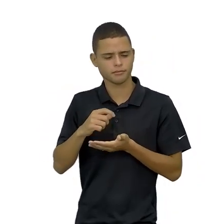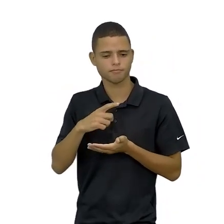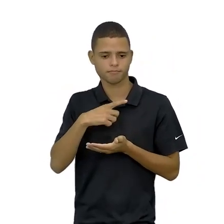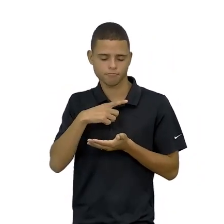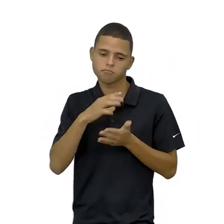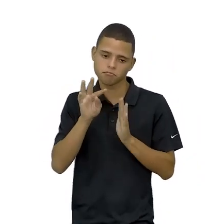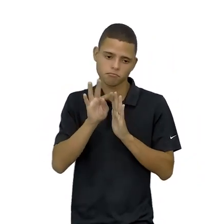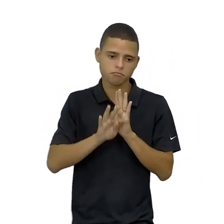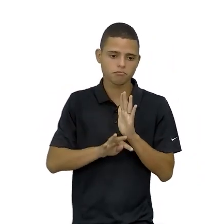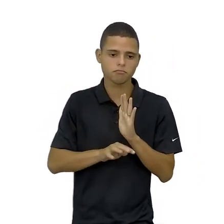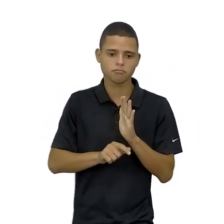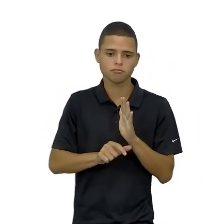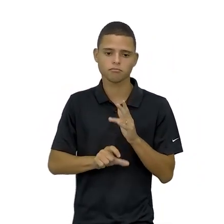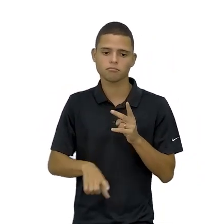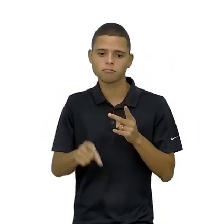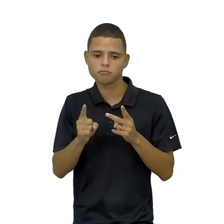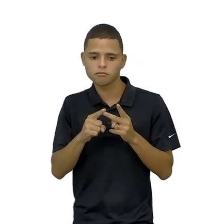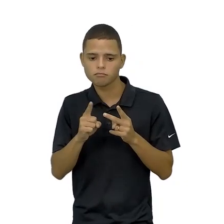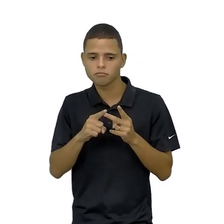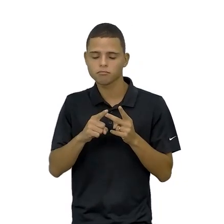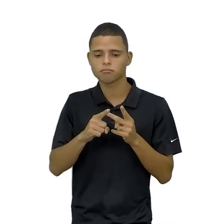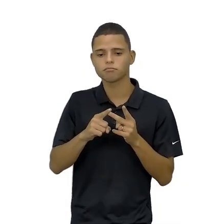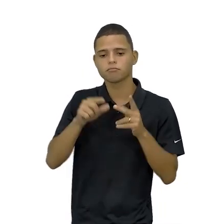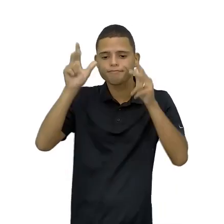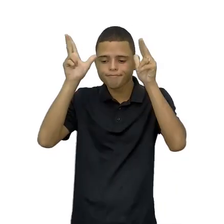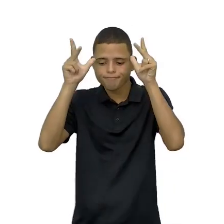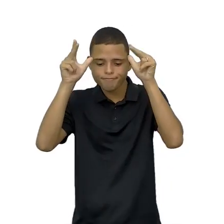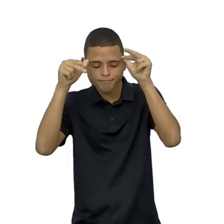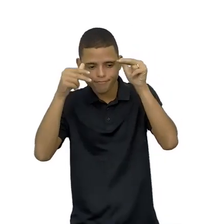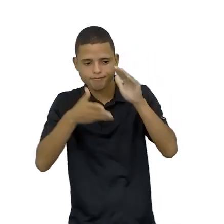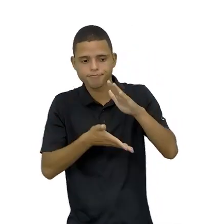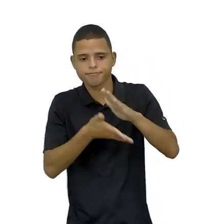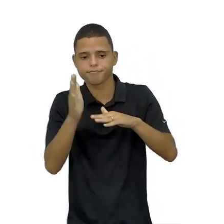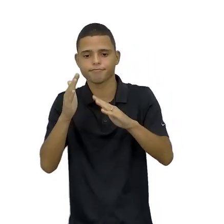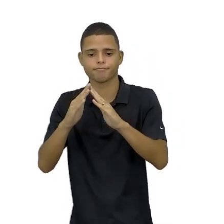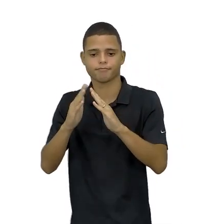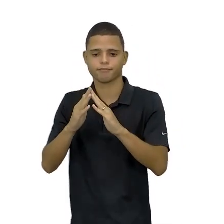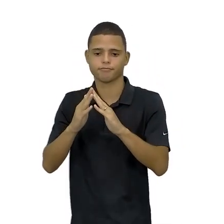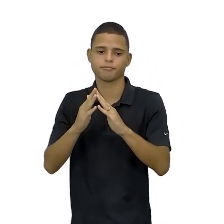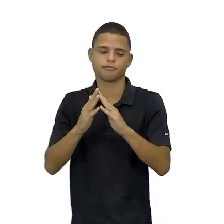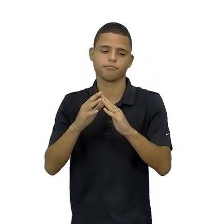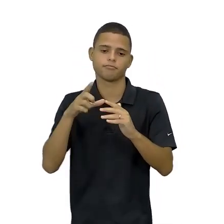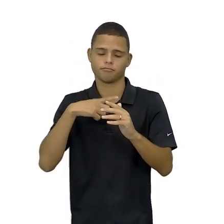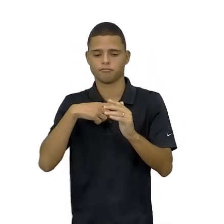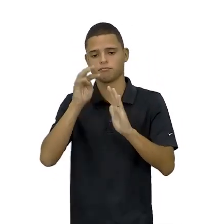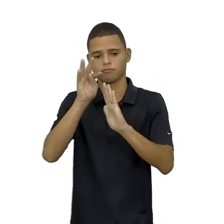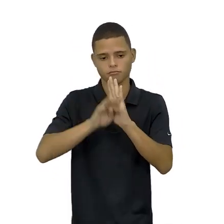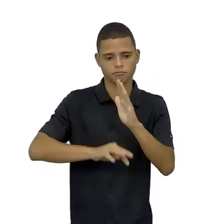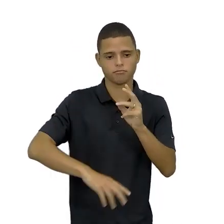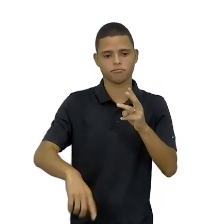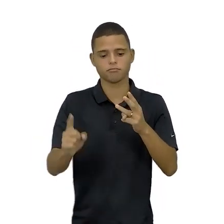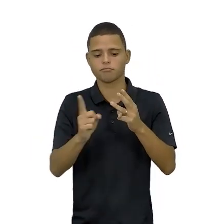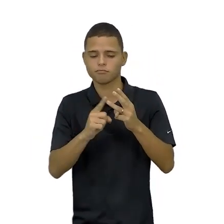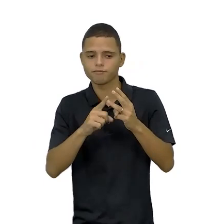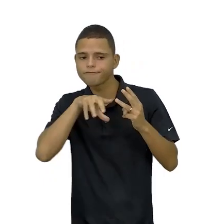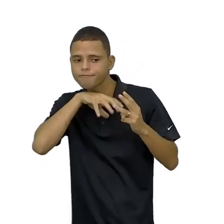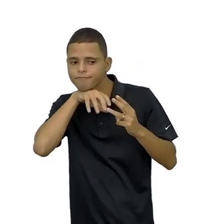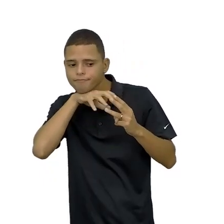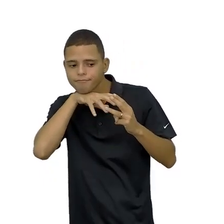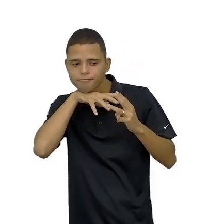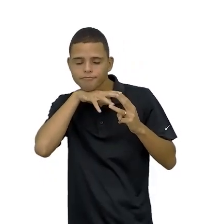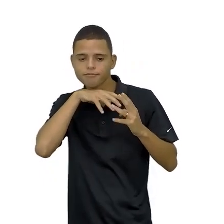texto. O coelhinho sai de casa para ir à feira. Isso está no texto. Os bichinhos